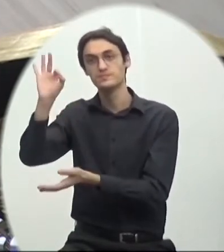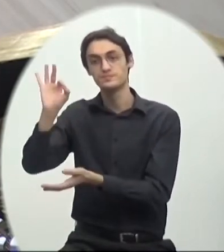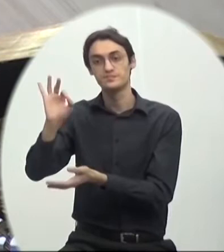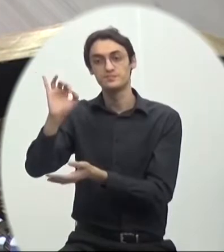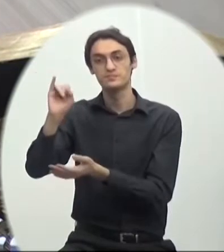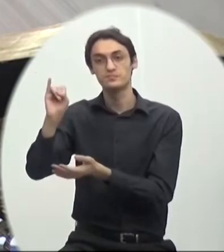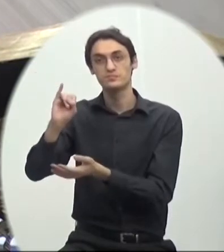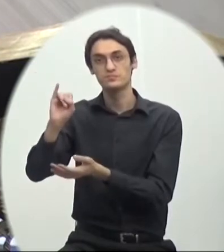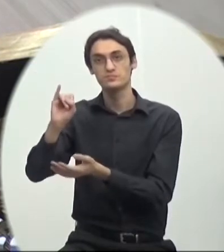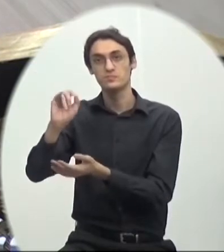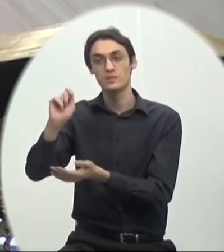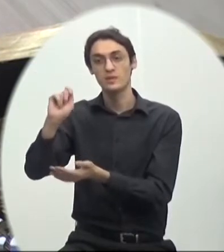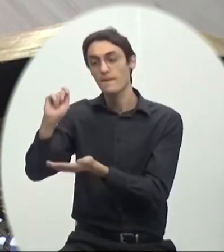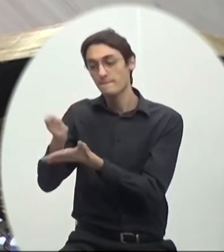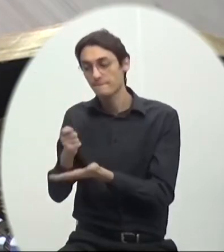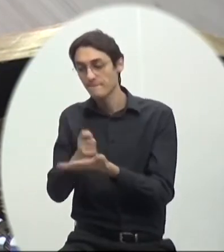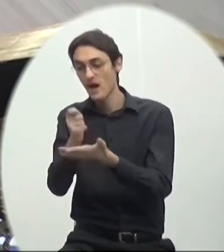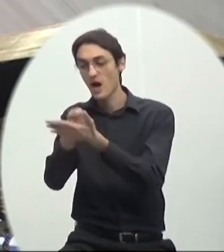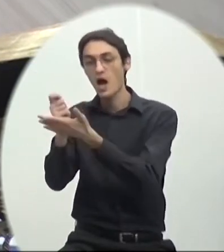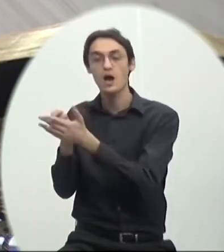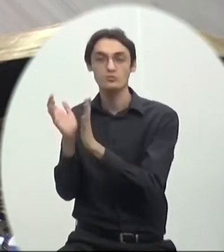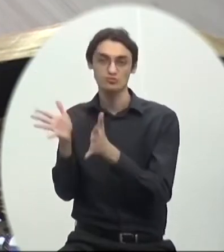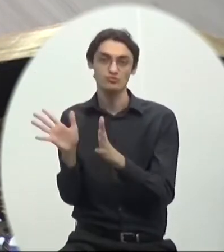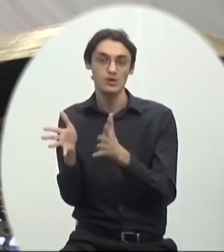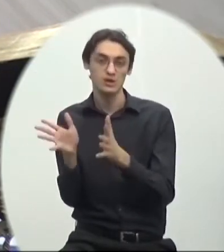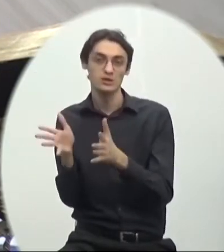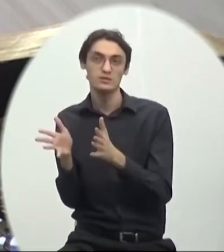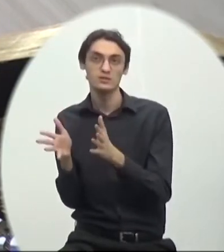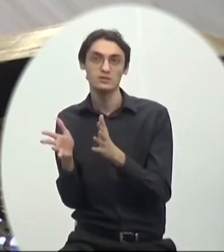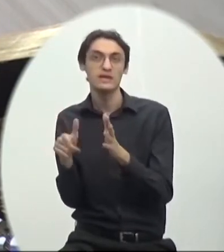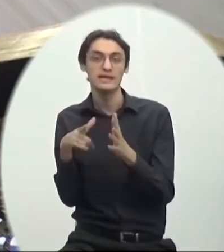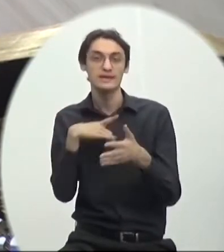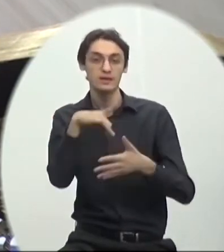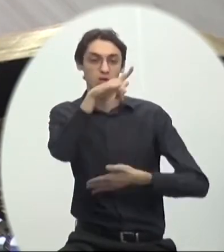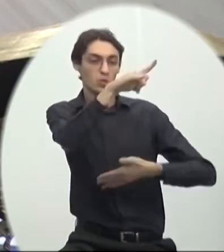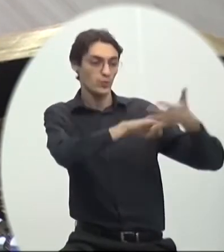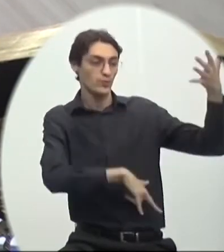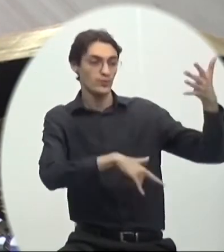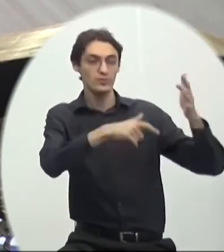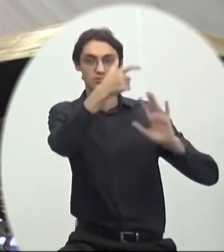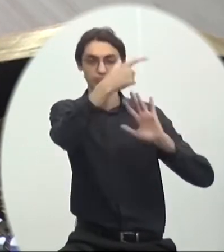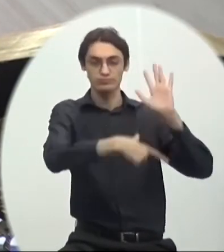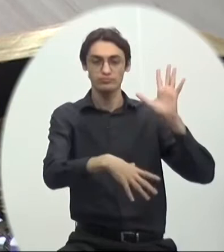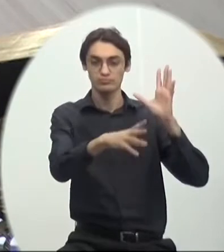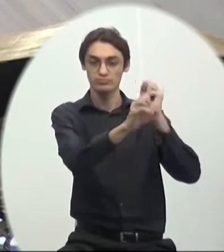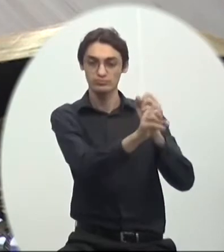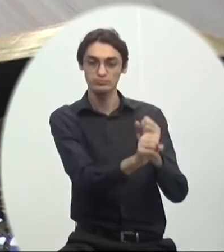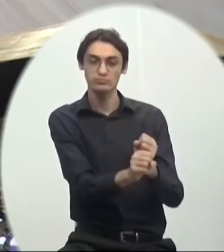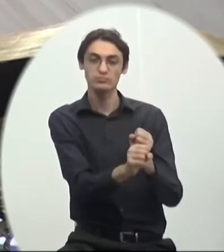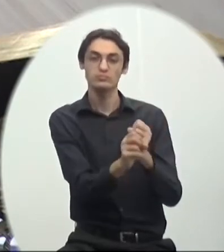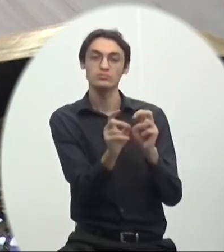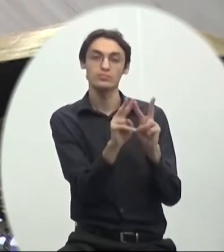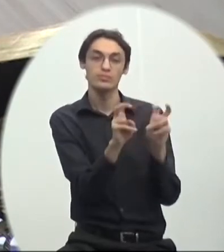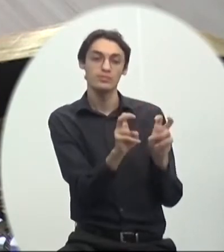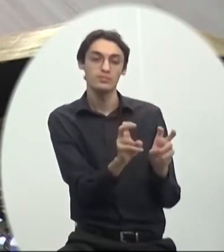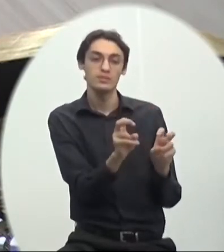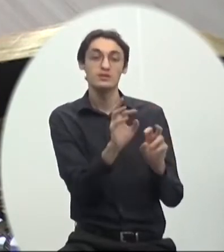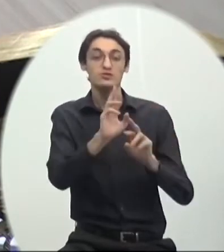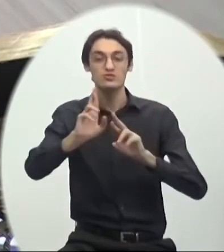devidos e pagos em forma de extrato totalizado por tipo de